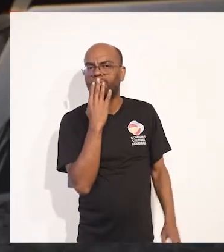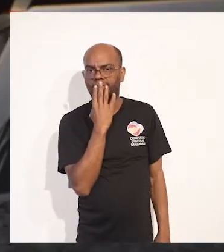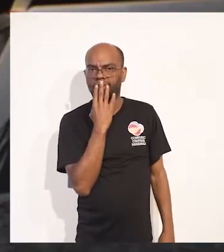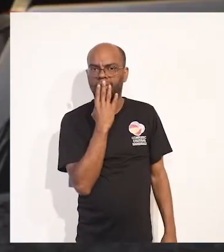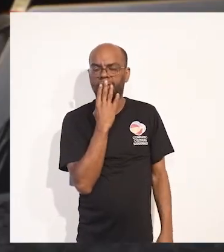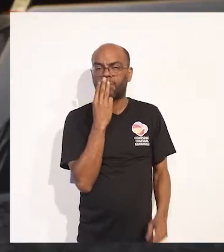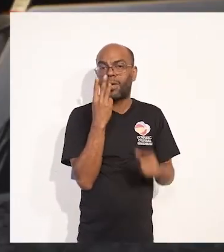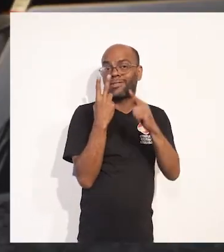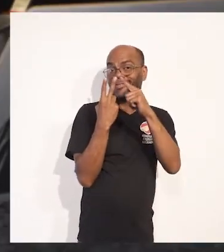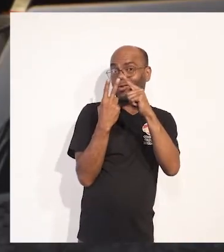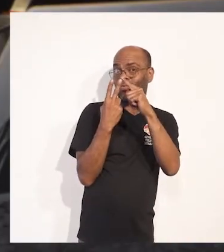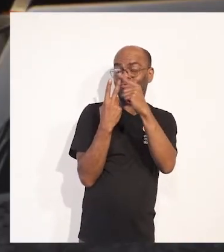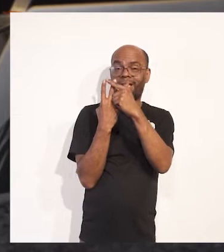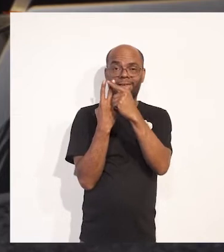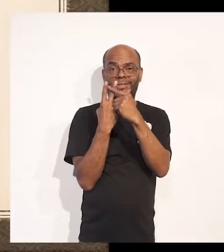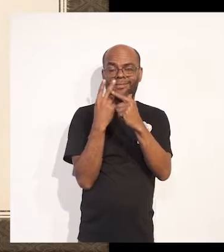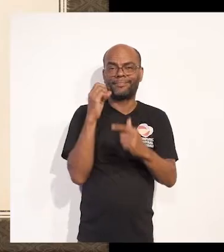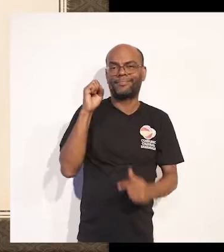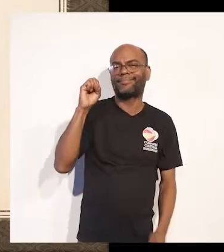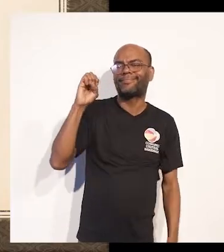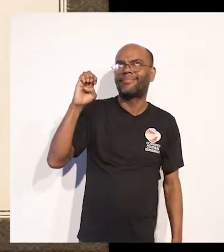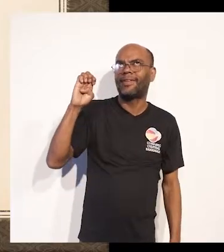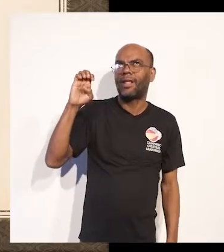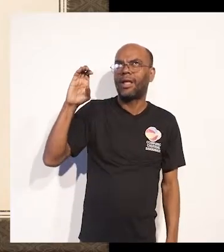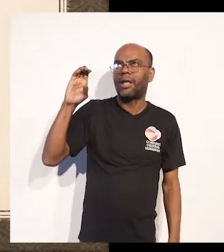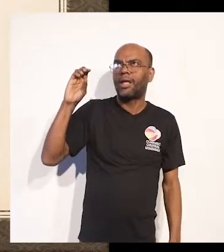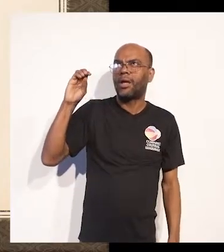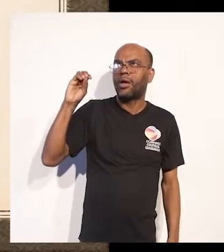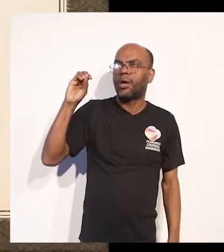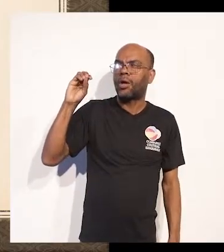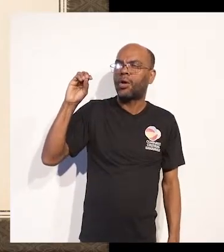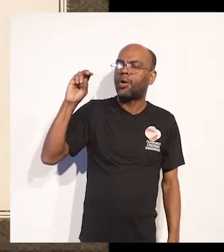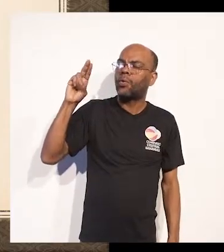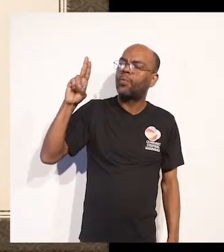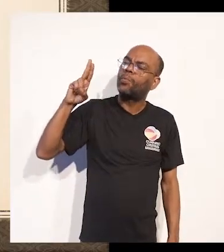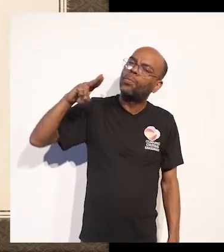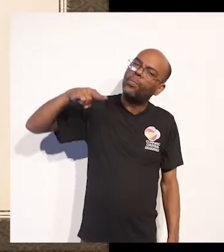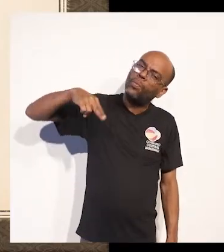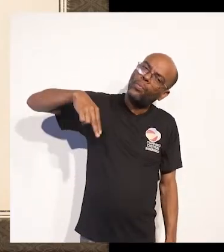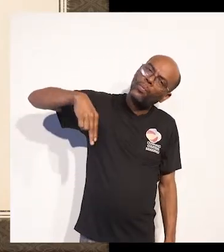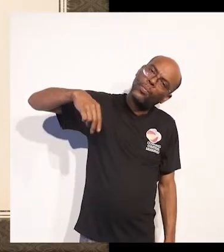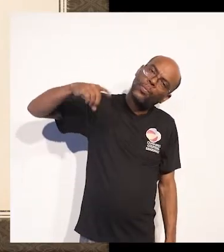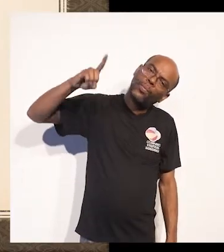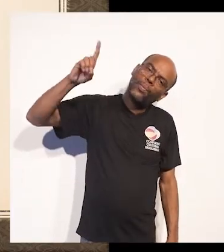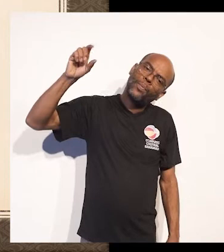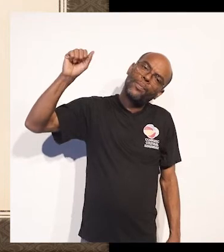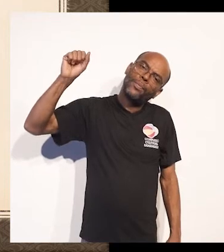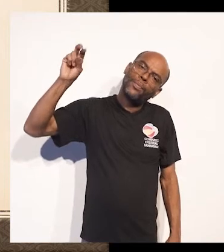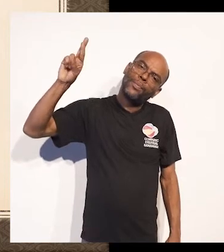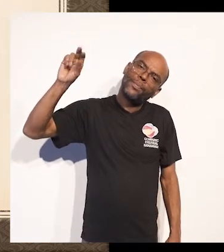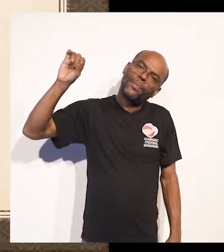secundárias. Por exemplo, se você mistura o vermelho e o azul, você vai ter ali um rosa. Se